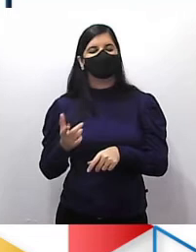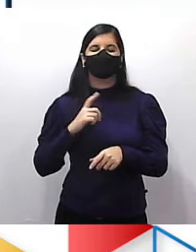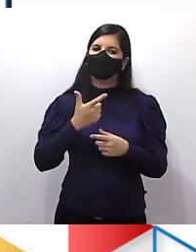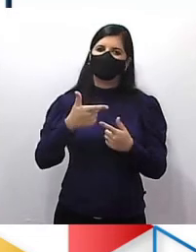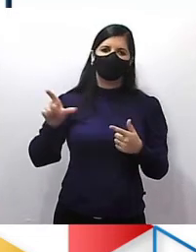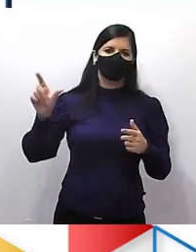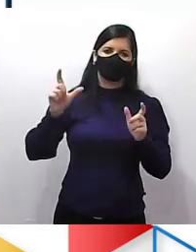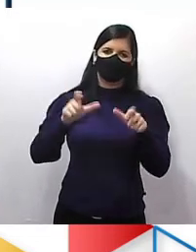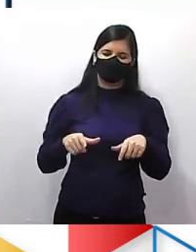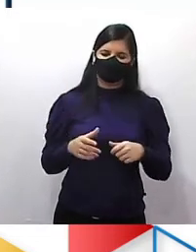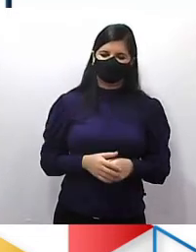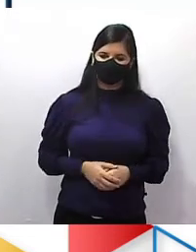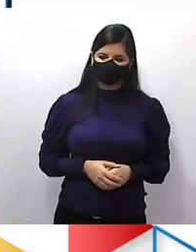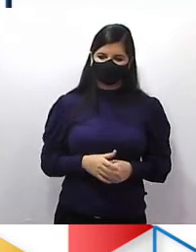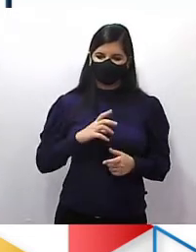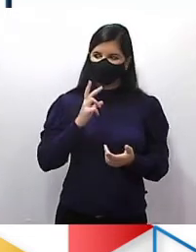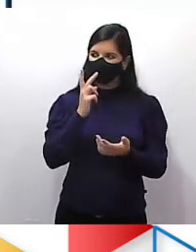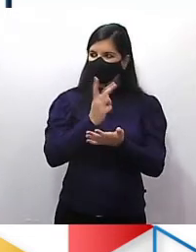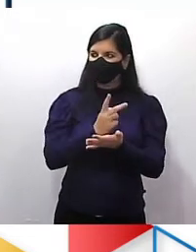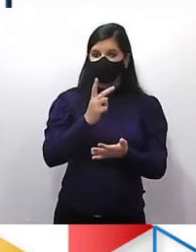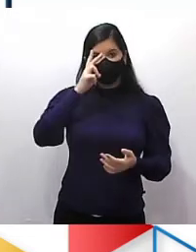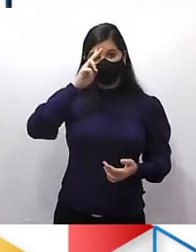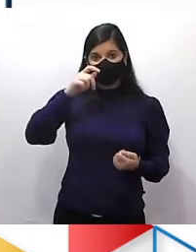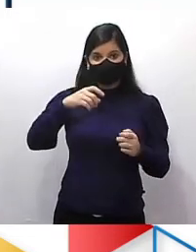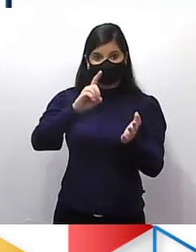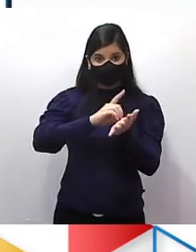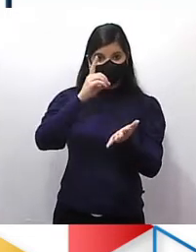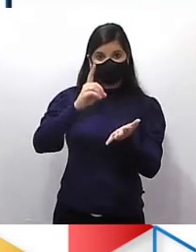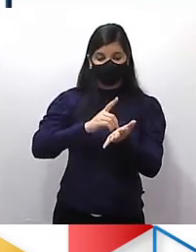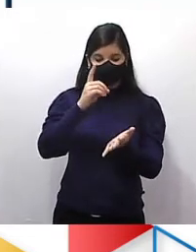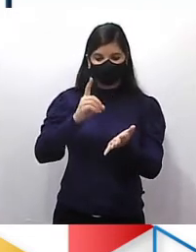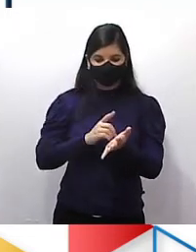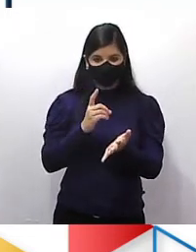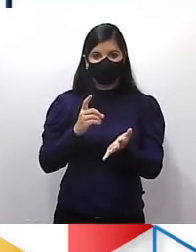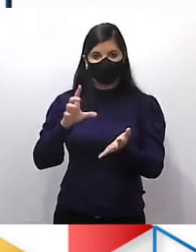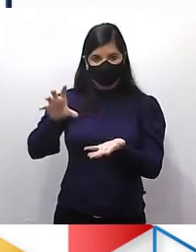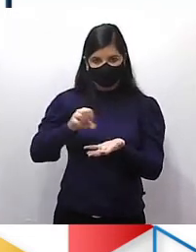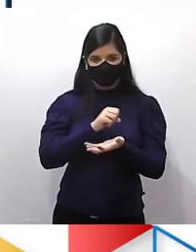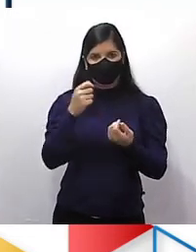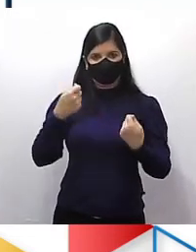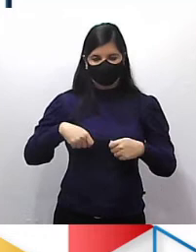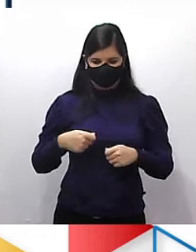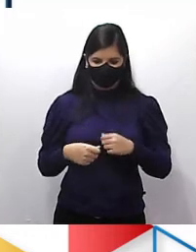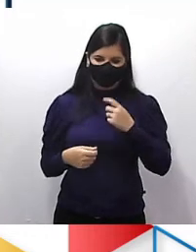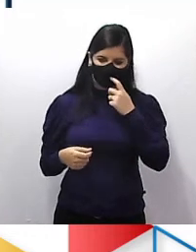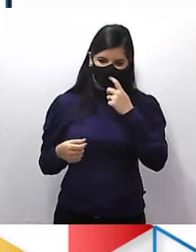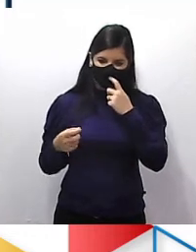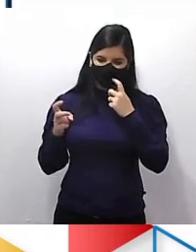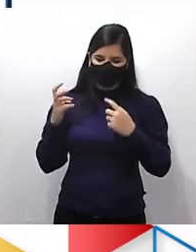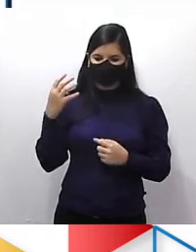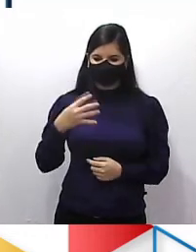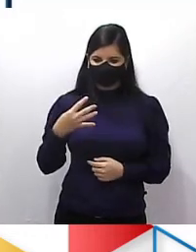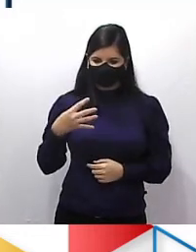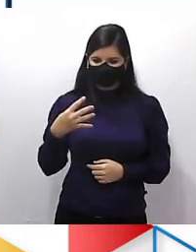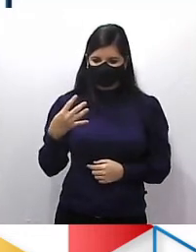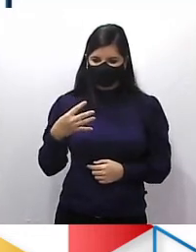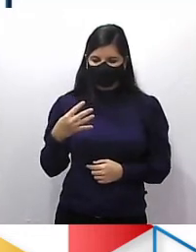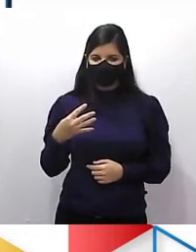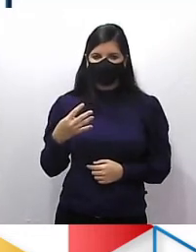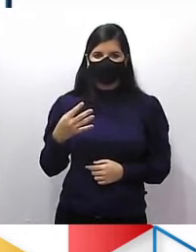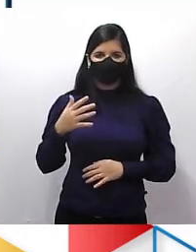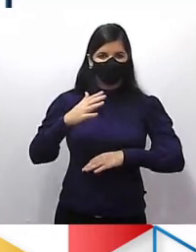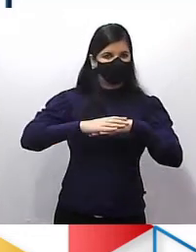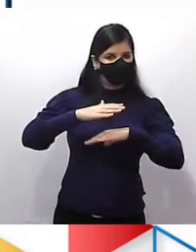para um outro lugar. Sempre lembrando que é bom você ter o dicionário à sua mão. Something you are going to do, alguma coisa que você